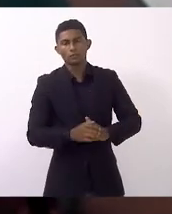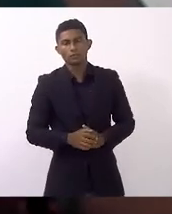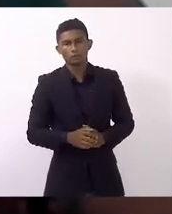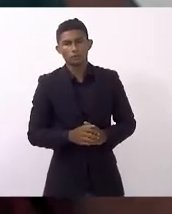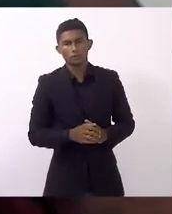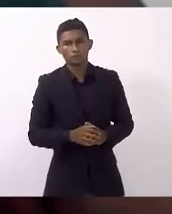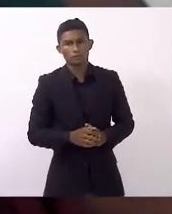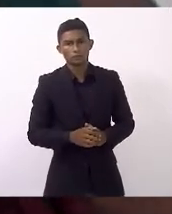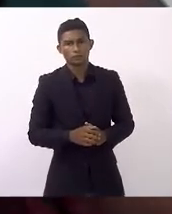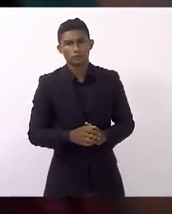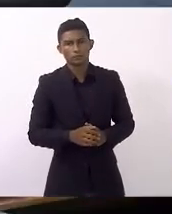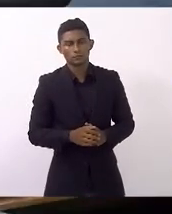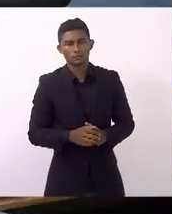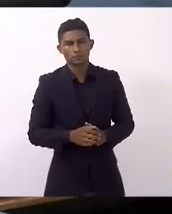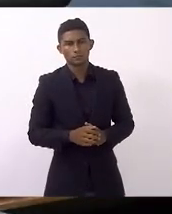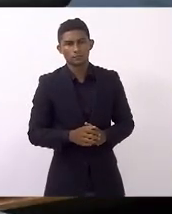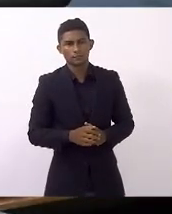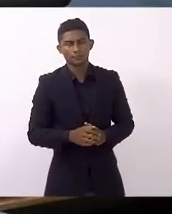4.